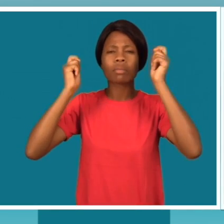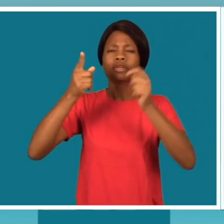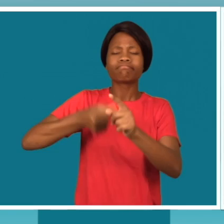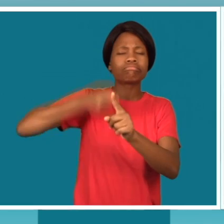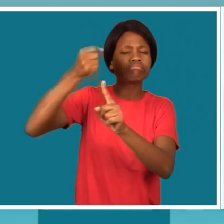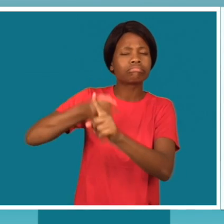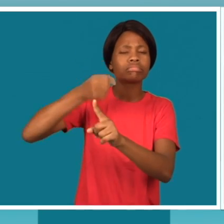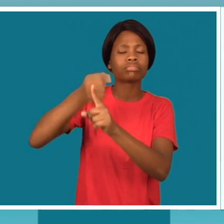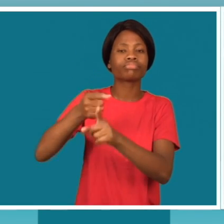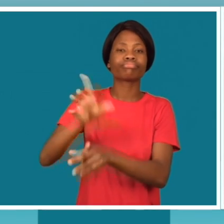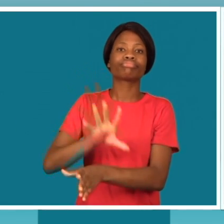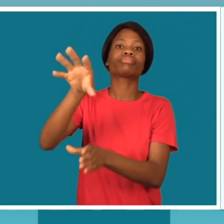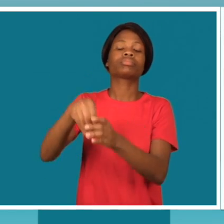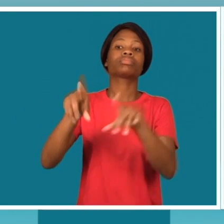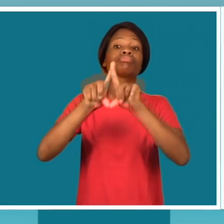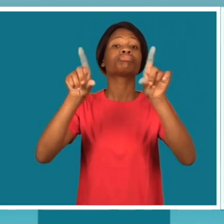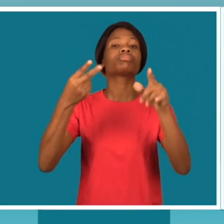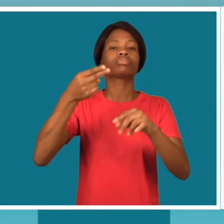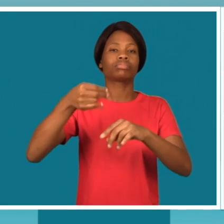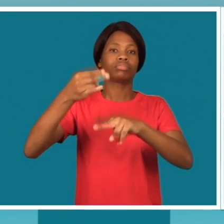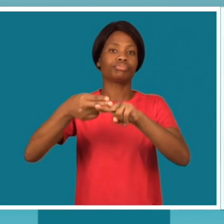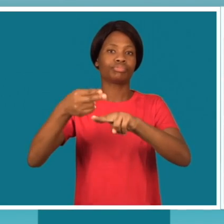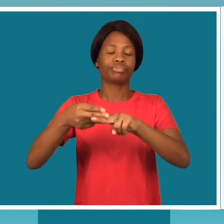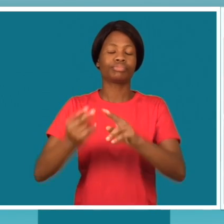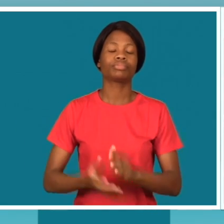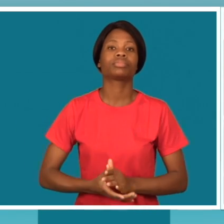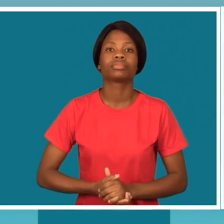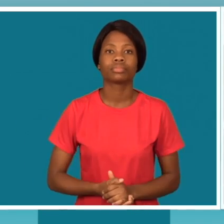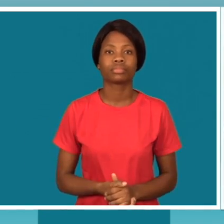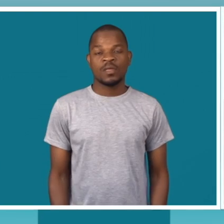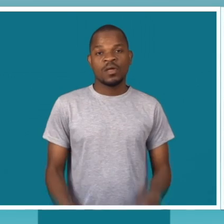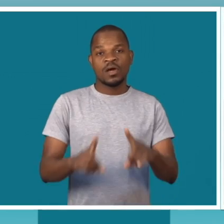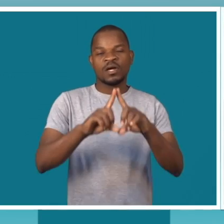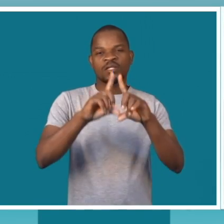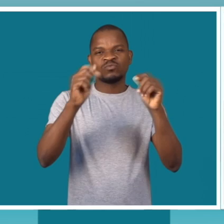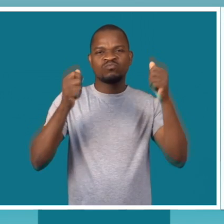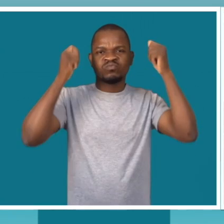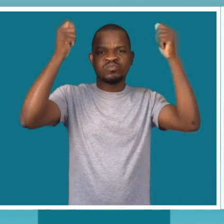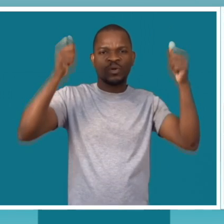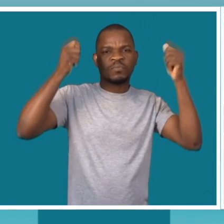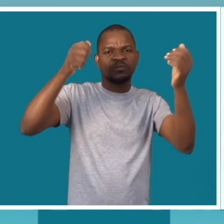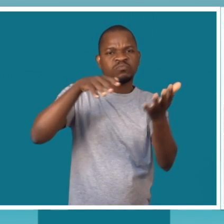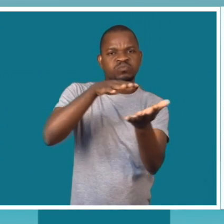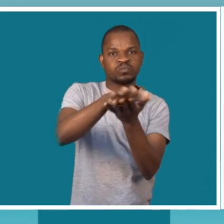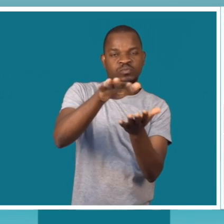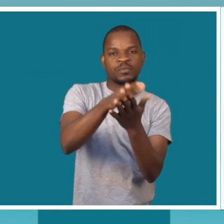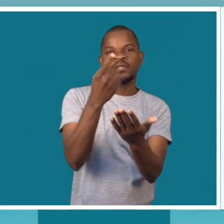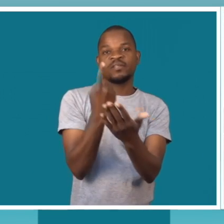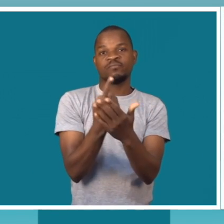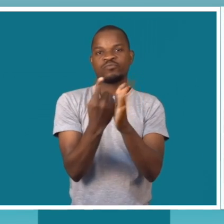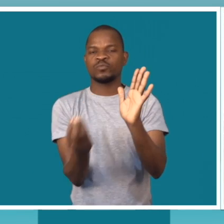cenário passa por garantir campanhas inclusivas sobre o HIV. Nas campanhas de sensibilização,